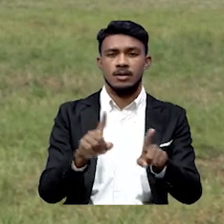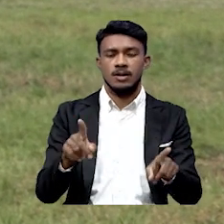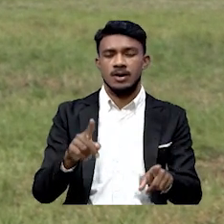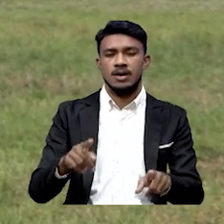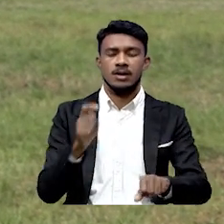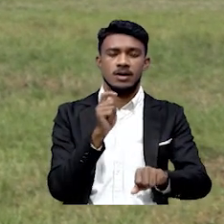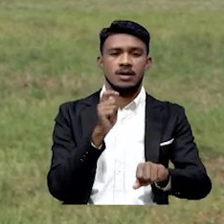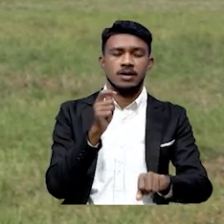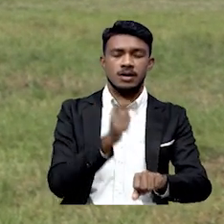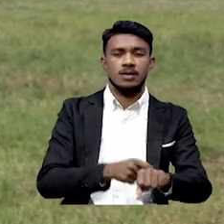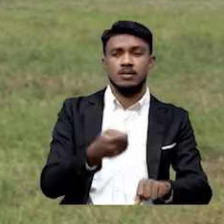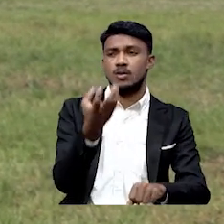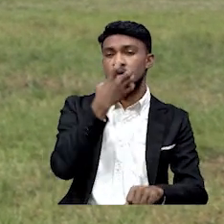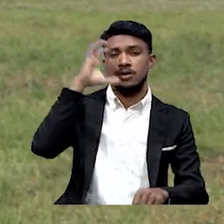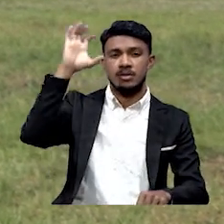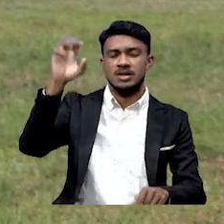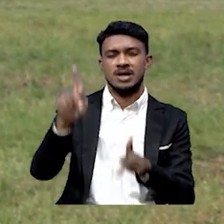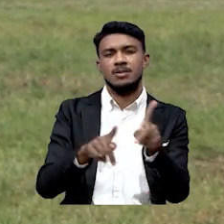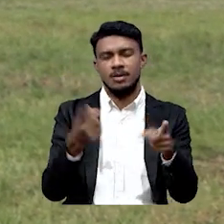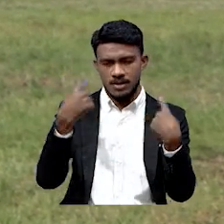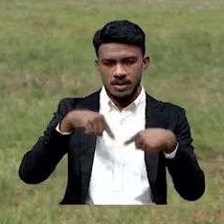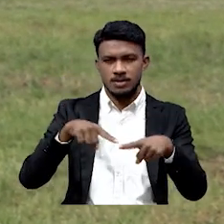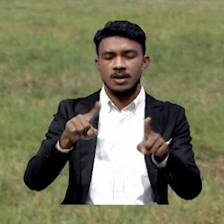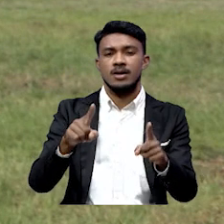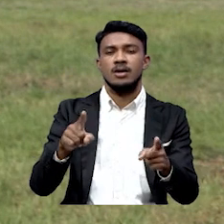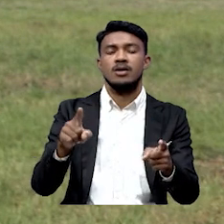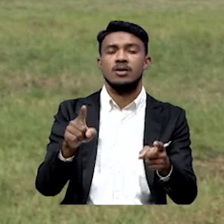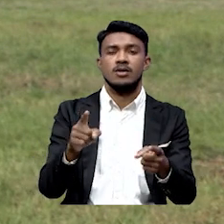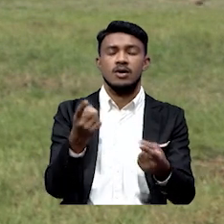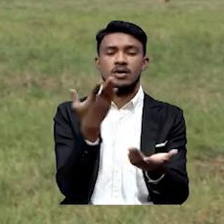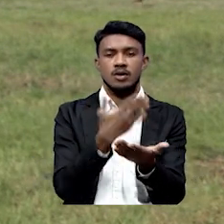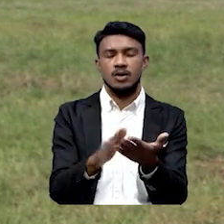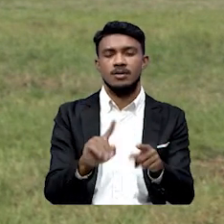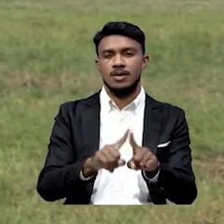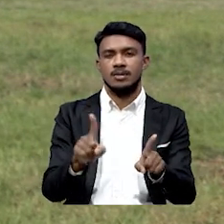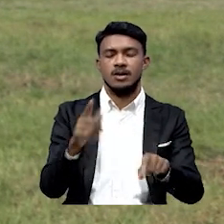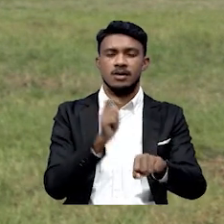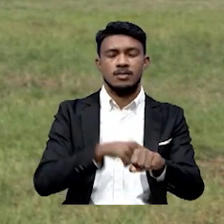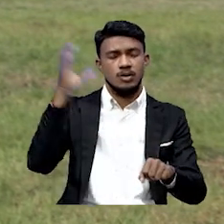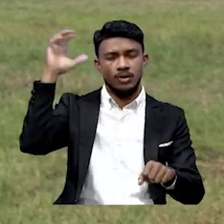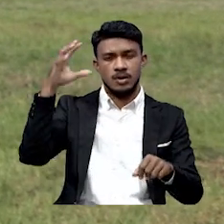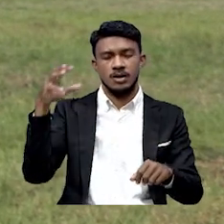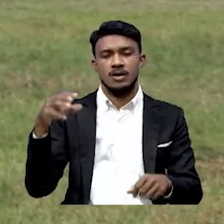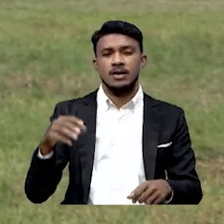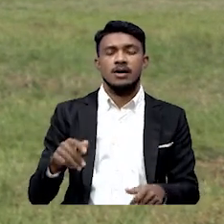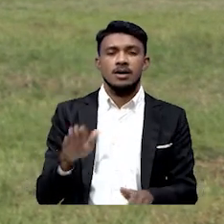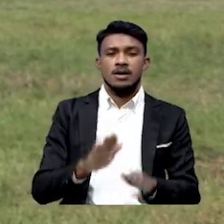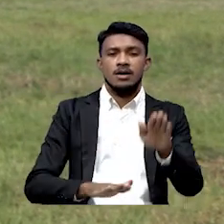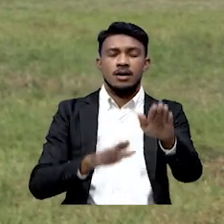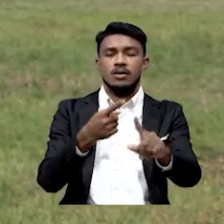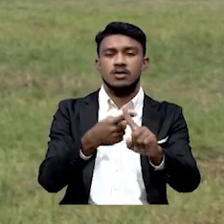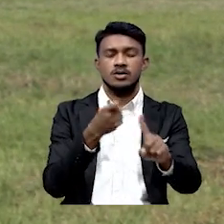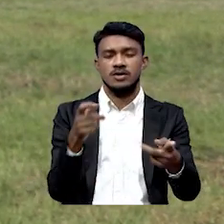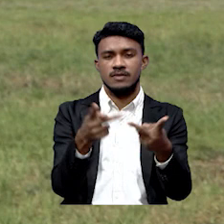hane. Então, dificulta ba sira mesmo tempo rai udan. Tamba ne, sira por volta de quilômetro tolo, sira husi, sira